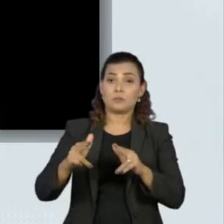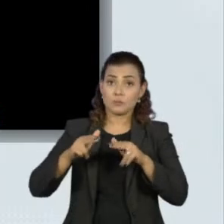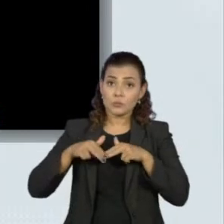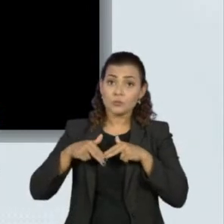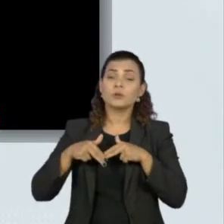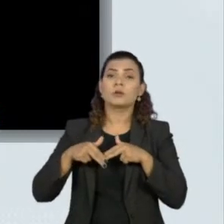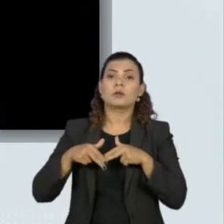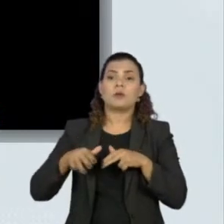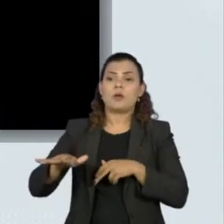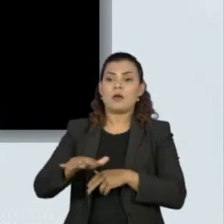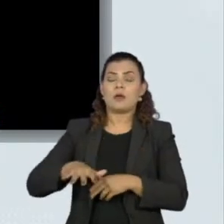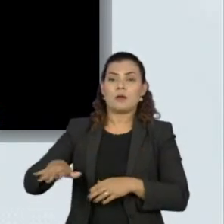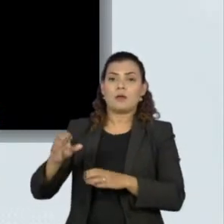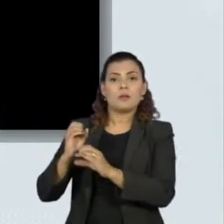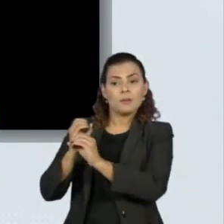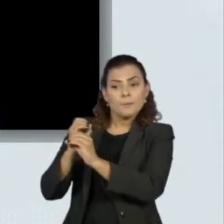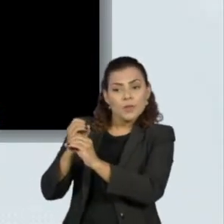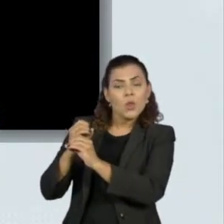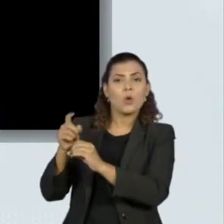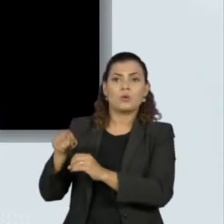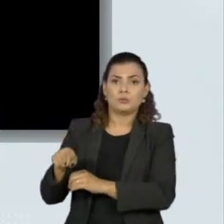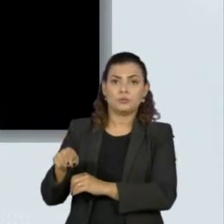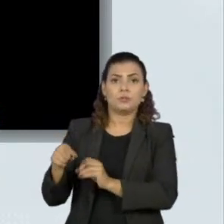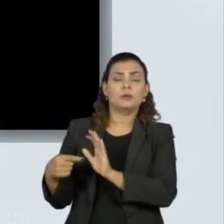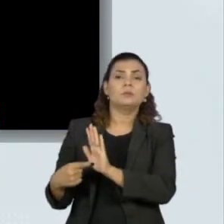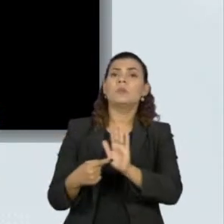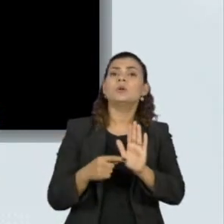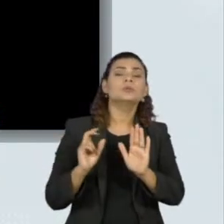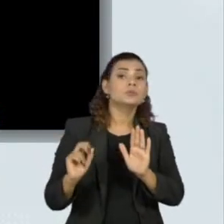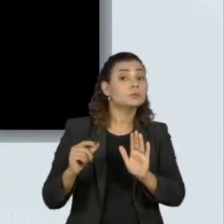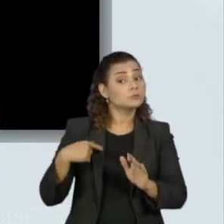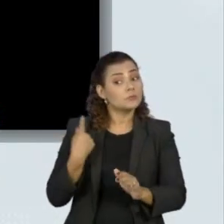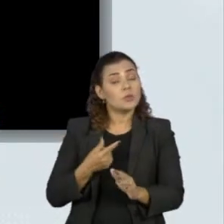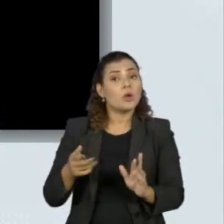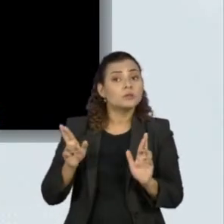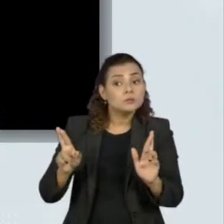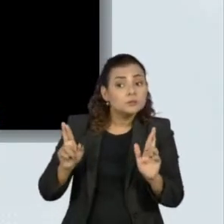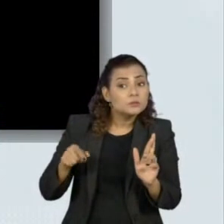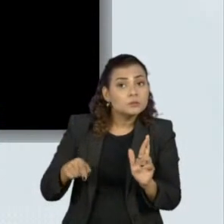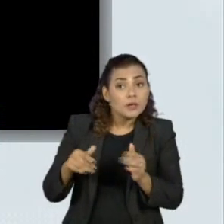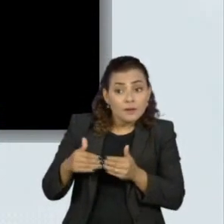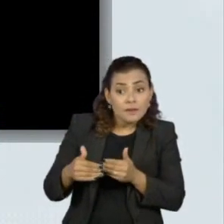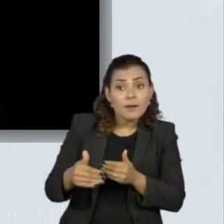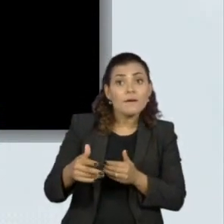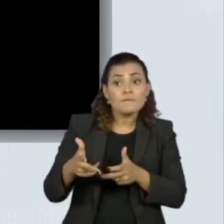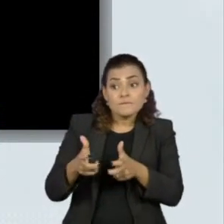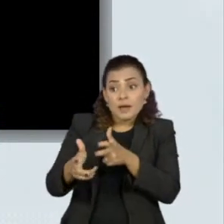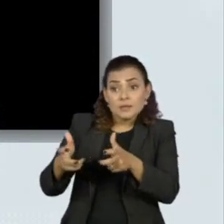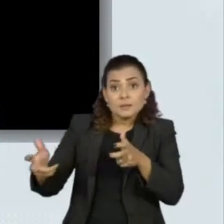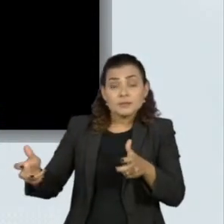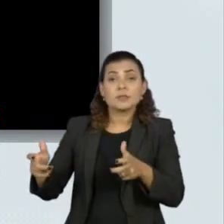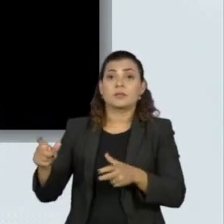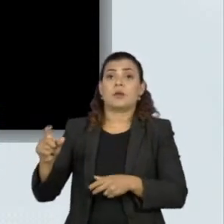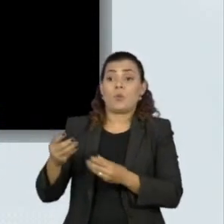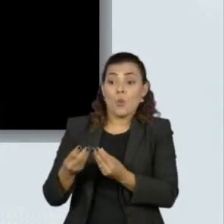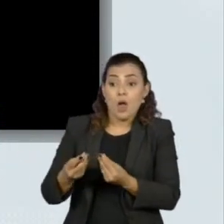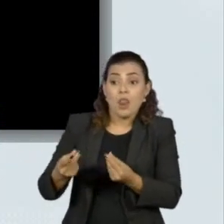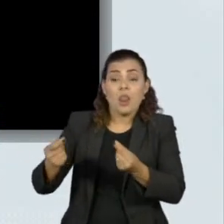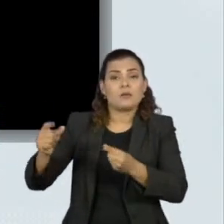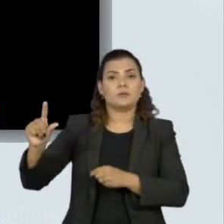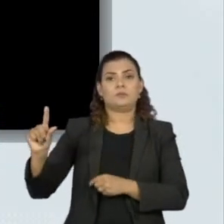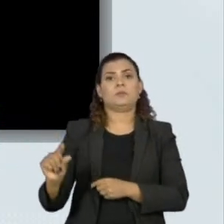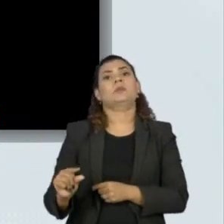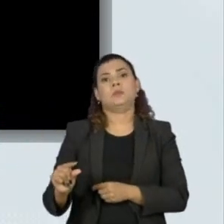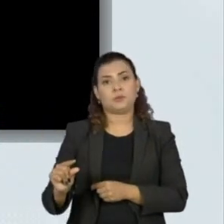plausibilidade biológica. Isso que quer dizer que a gente tinha predito que a vacina tinha que ter uma menor eficácia nos casos